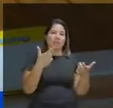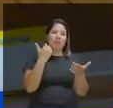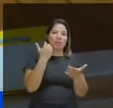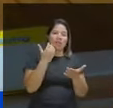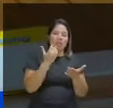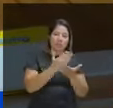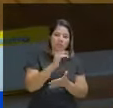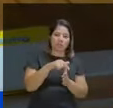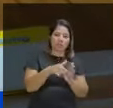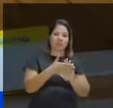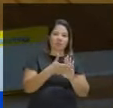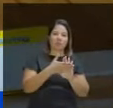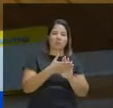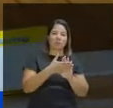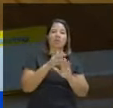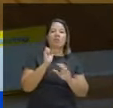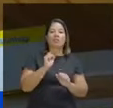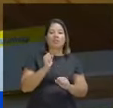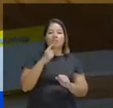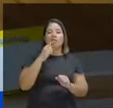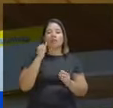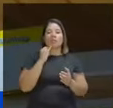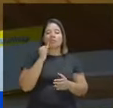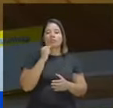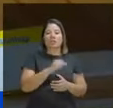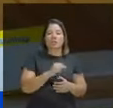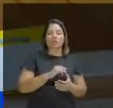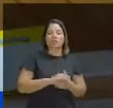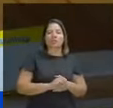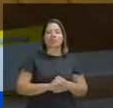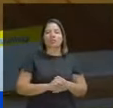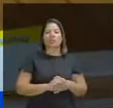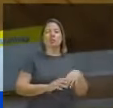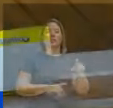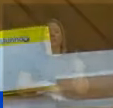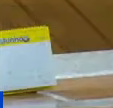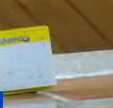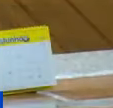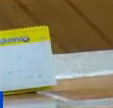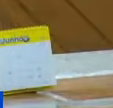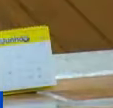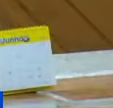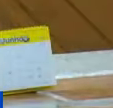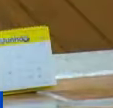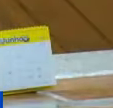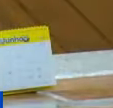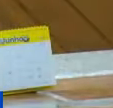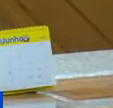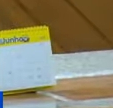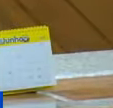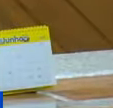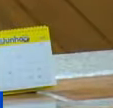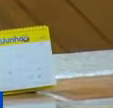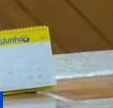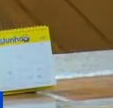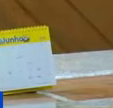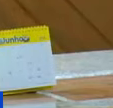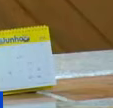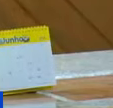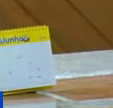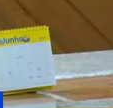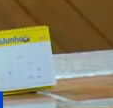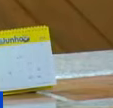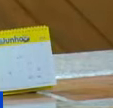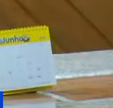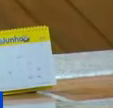de Vossa Excelência, que a gente encaminhe para que o tribunal apenas retifique com relação à data do exercício do